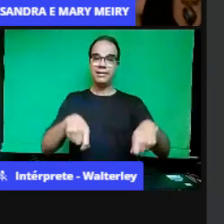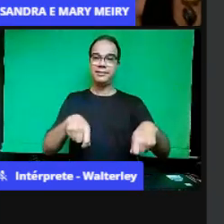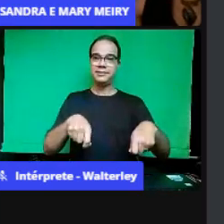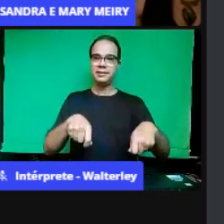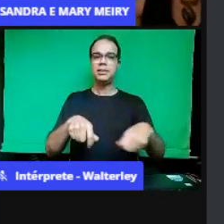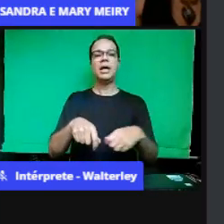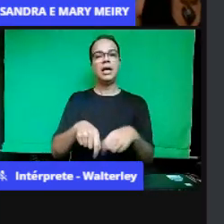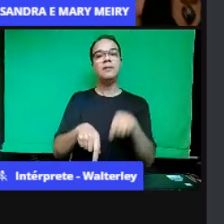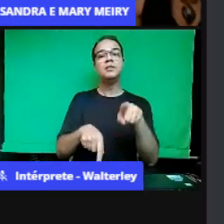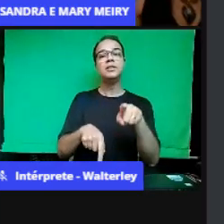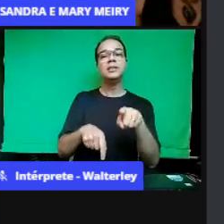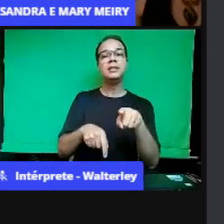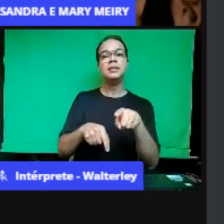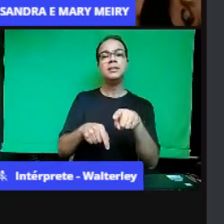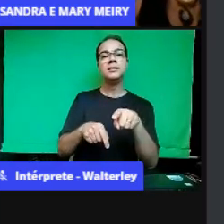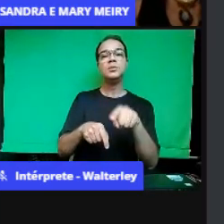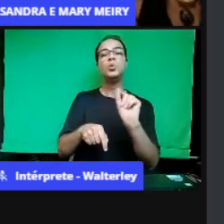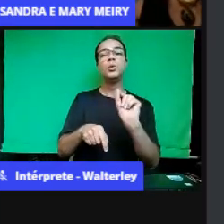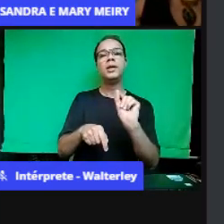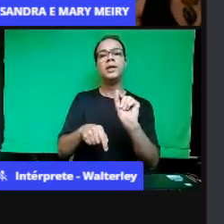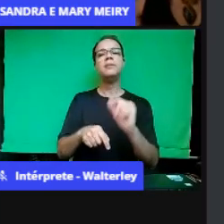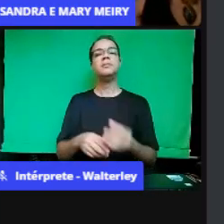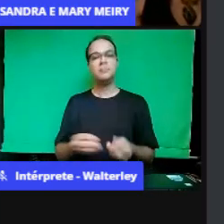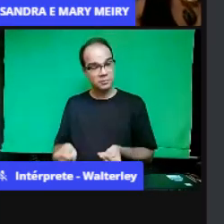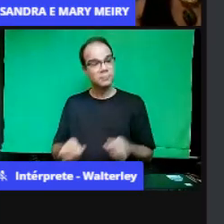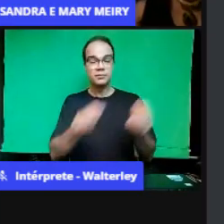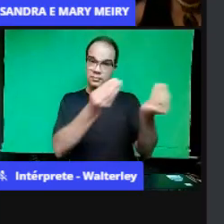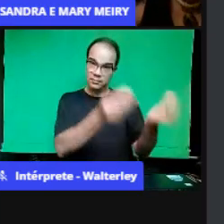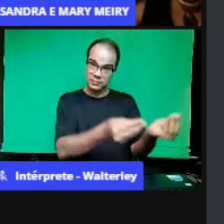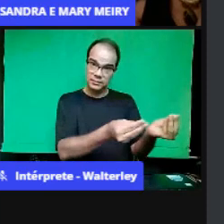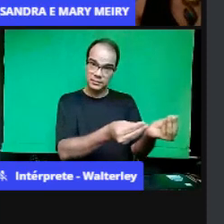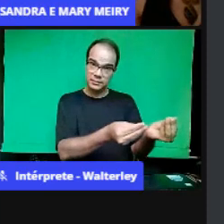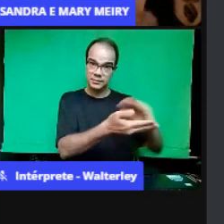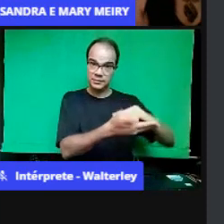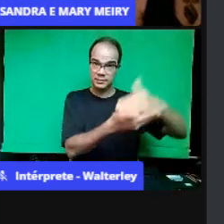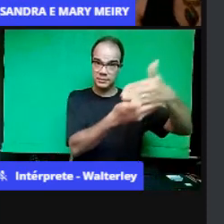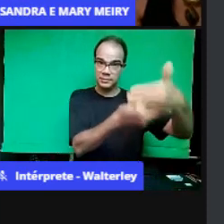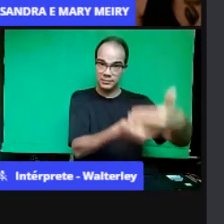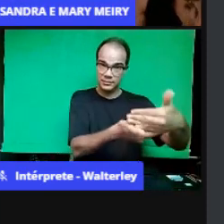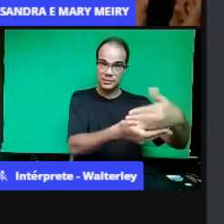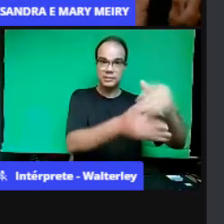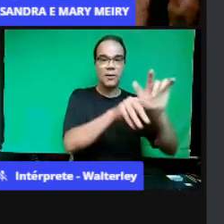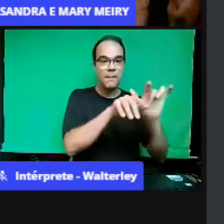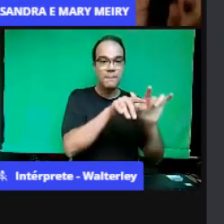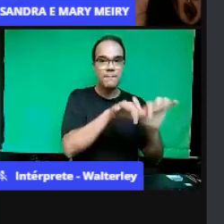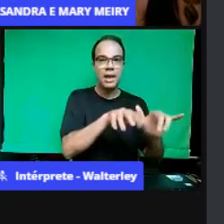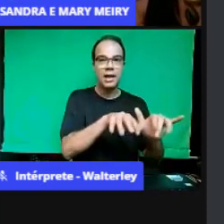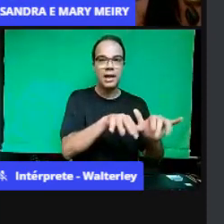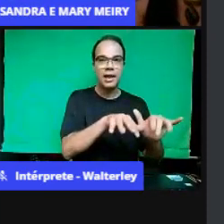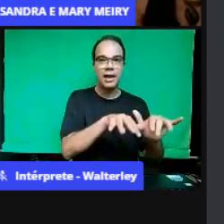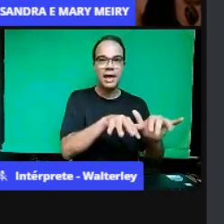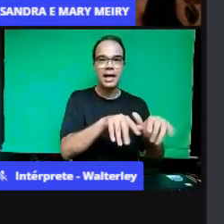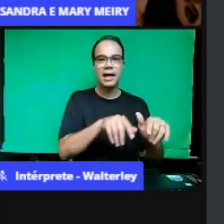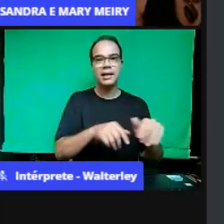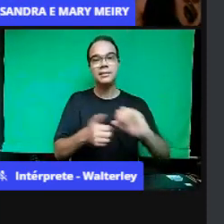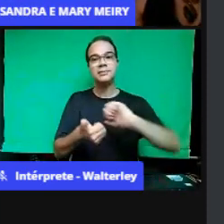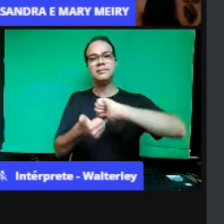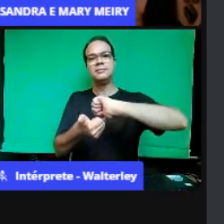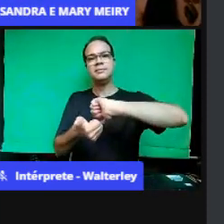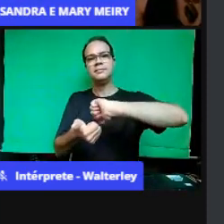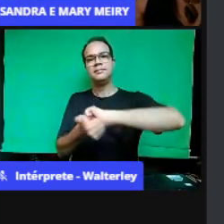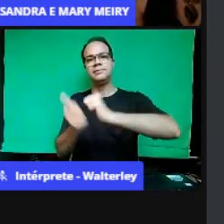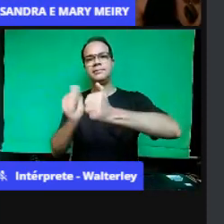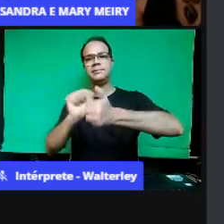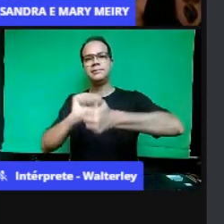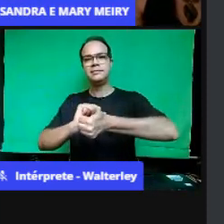recurso que eu vou utilizar. Esse material, ele pode sim ser adaptado, ele pode favorecer